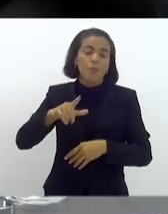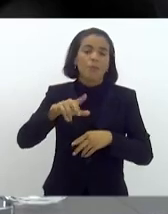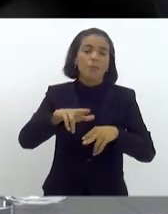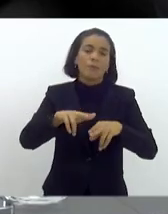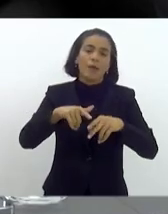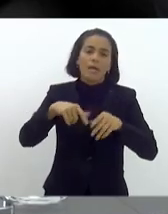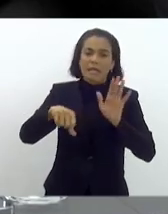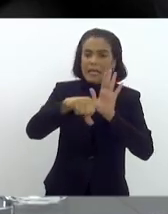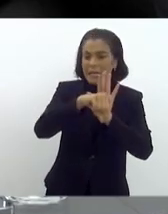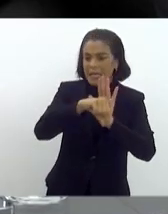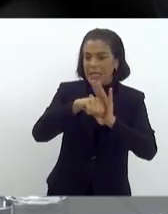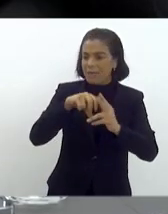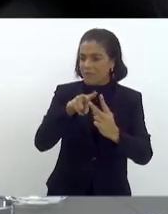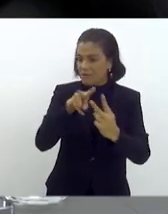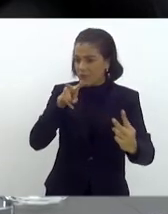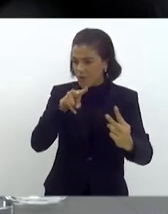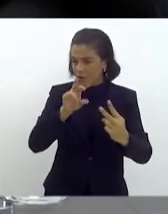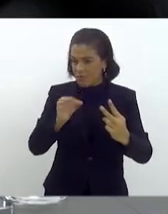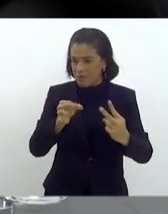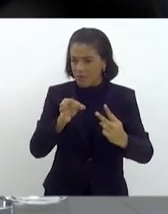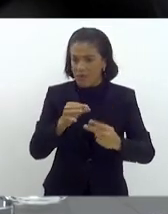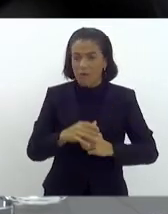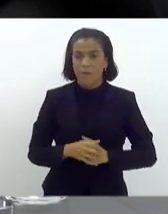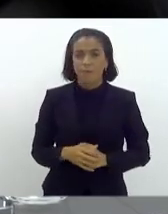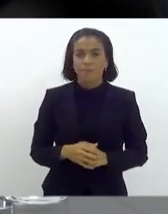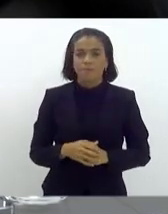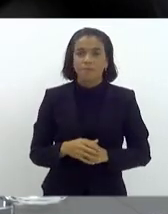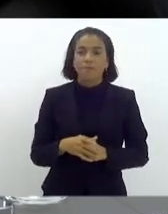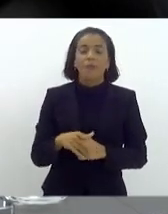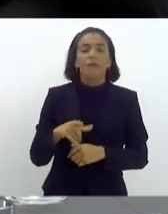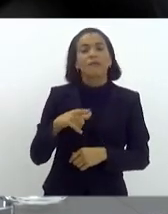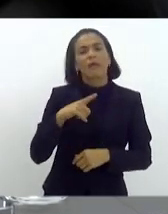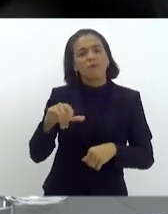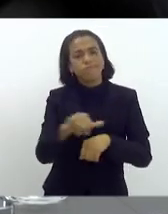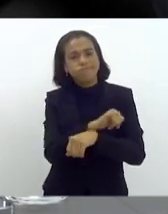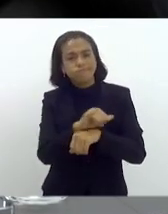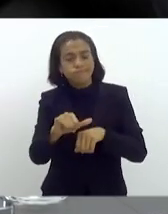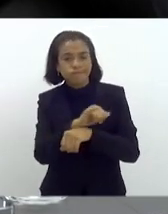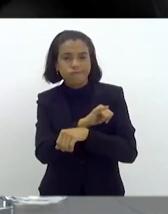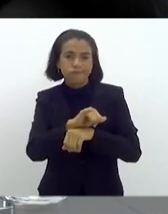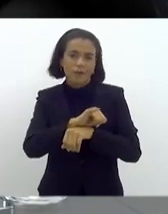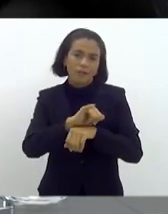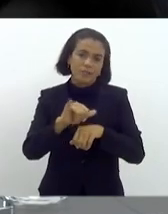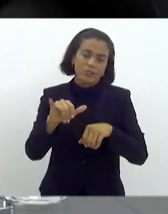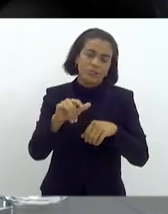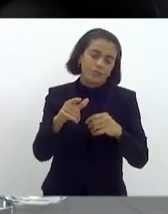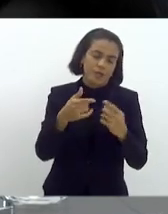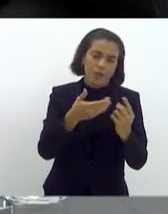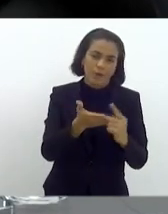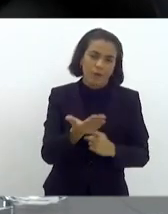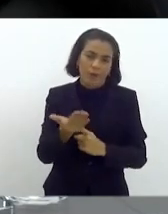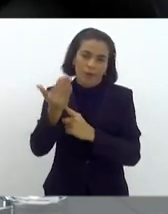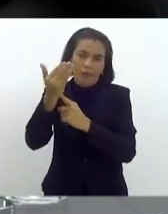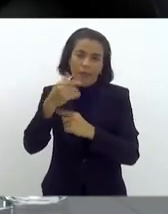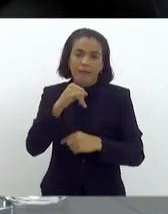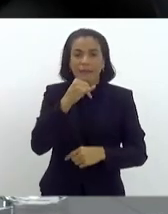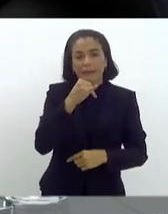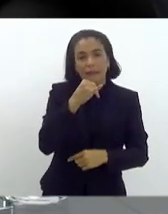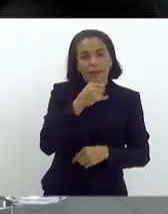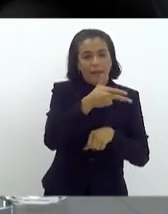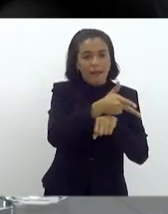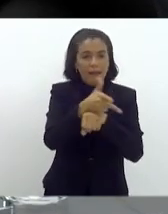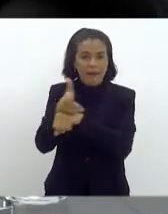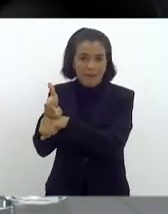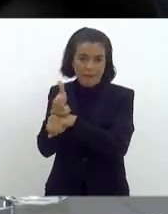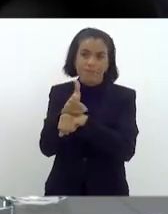né porque quando a gente pensa em tecnologia a gente tem aí uma gama de recursos tecnológicos que foge um pouquinho a nossa realidade como por exemplo as câmeras que os